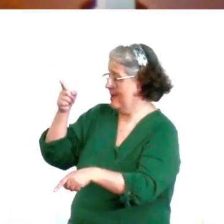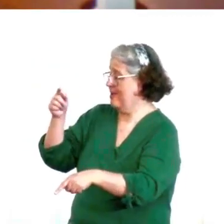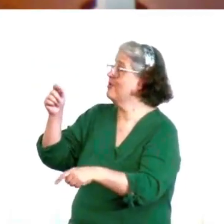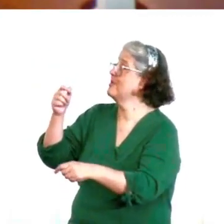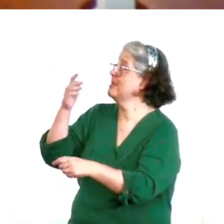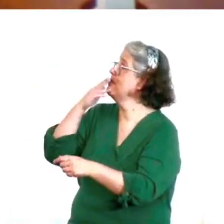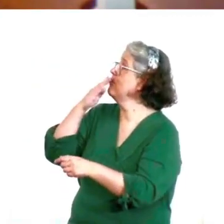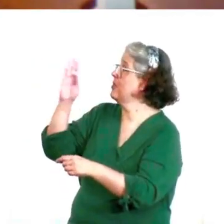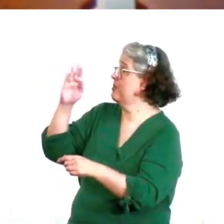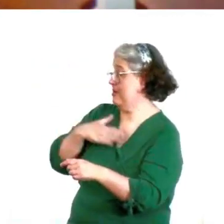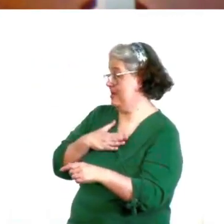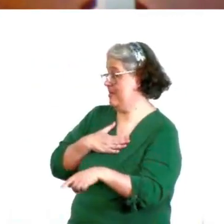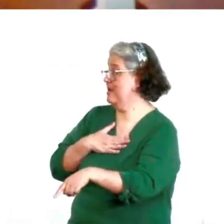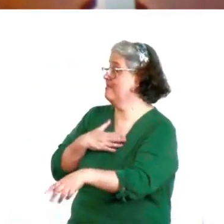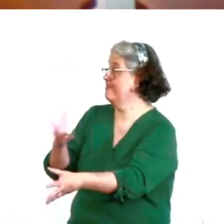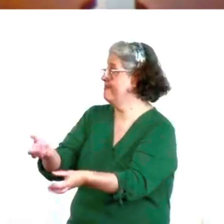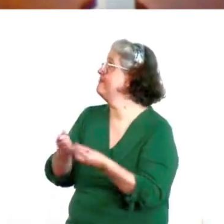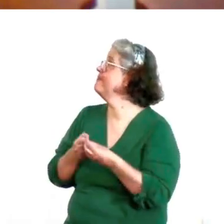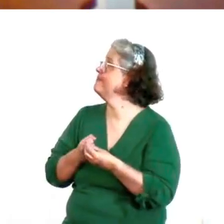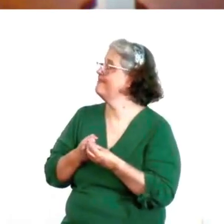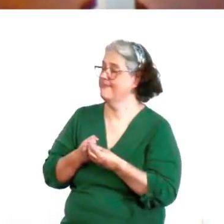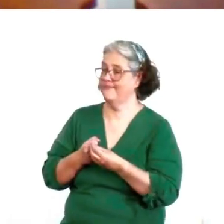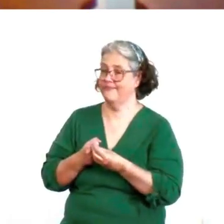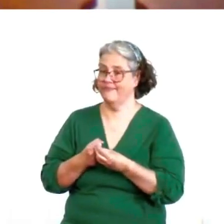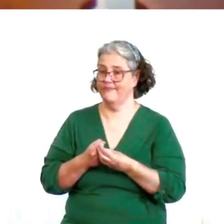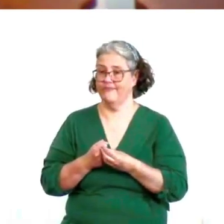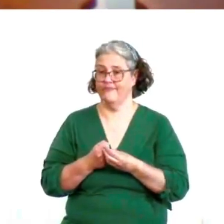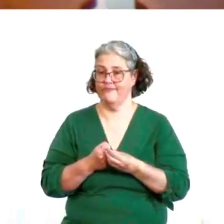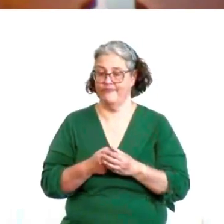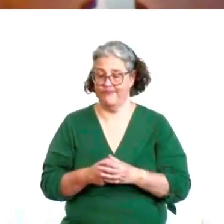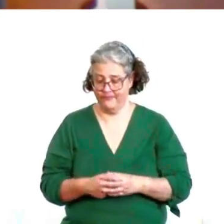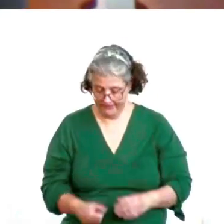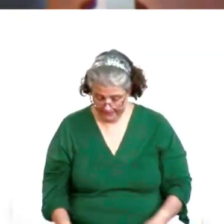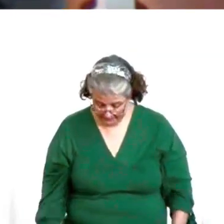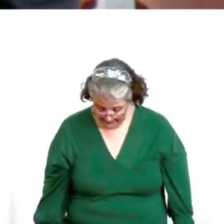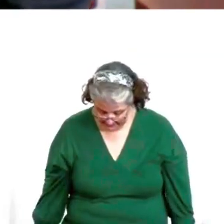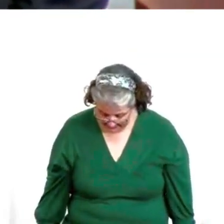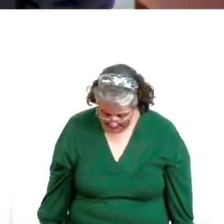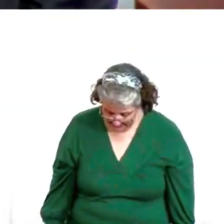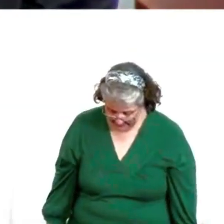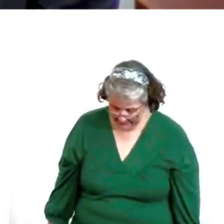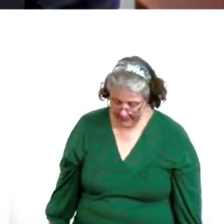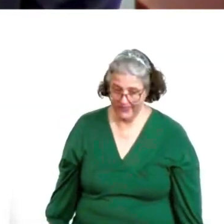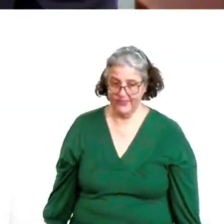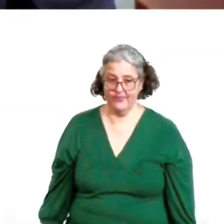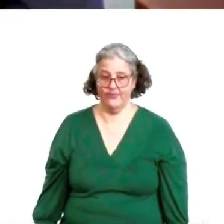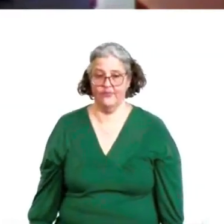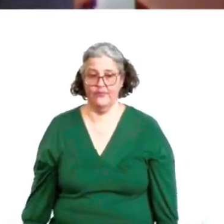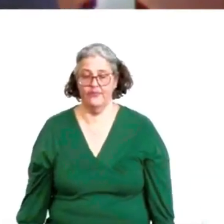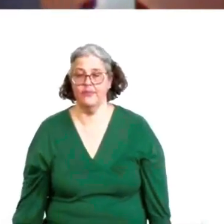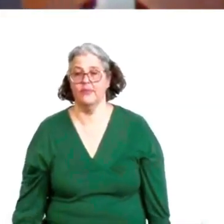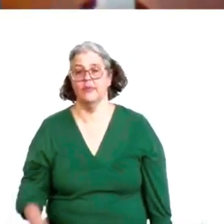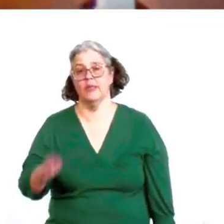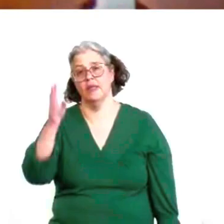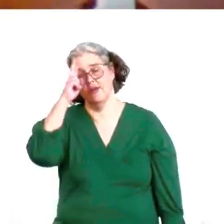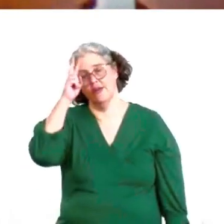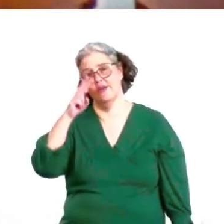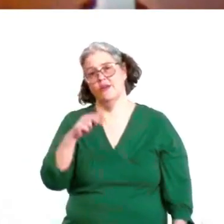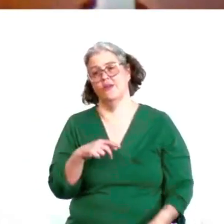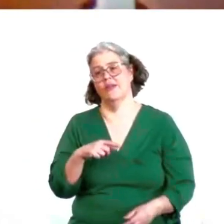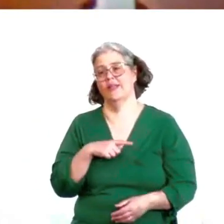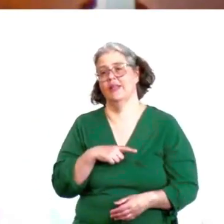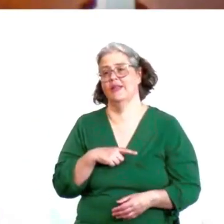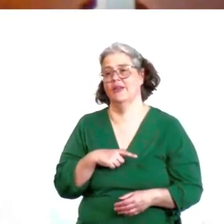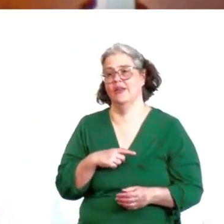prometeu. Imagine o povo lendo isso. Se vocês lembram das nossas exposições, o